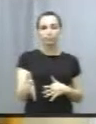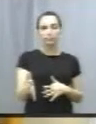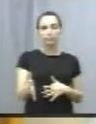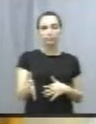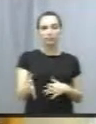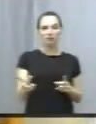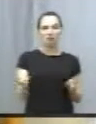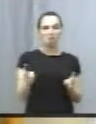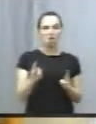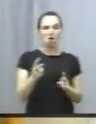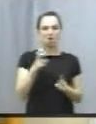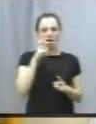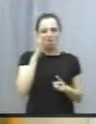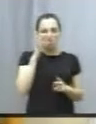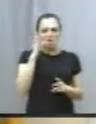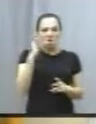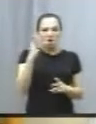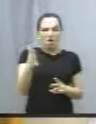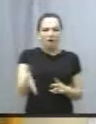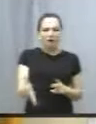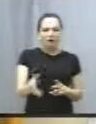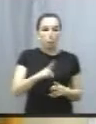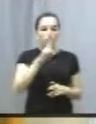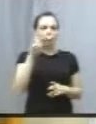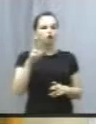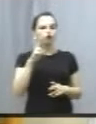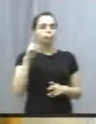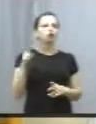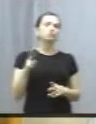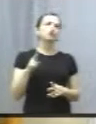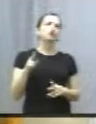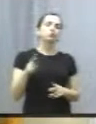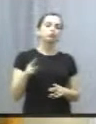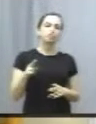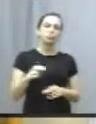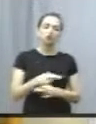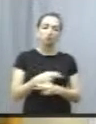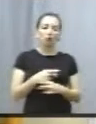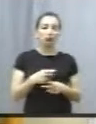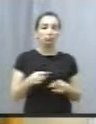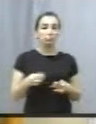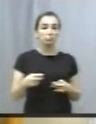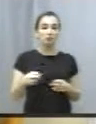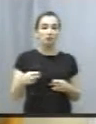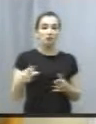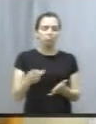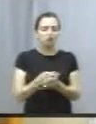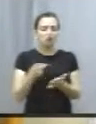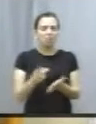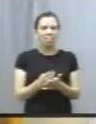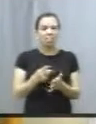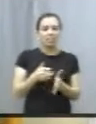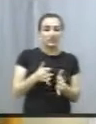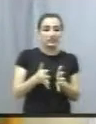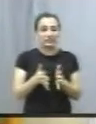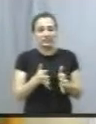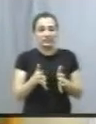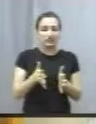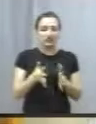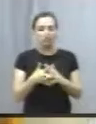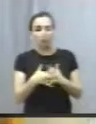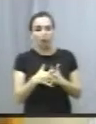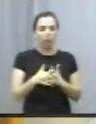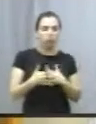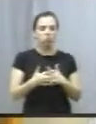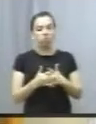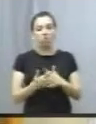Agridem. Utilizam-se dos meios mais torpes e vis e acham que estão